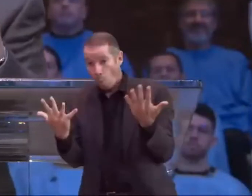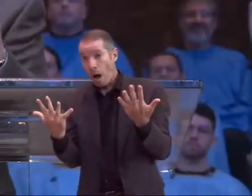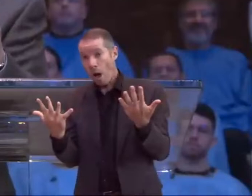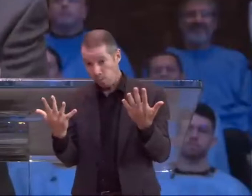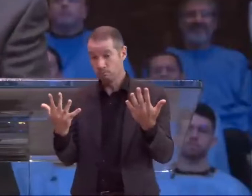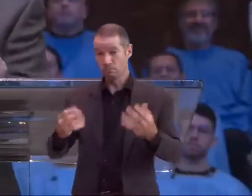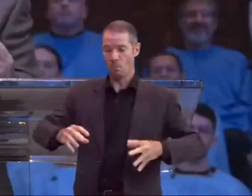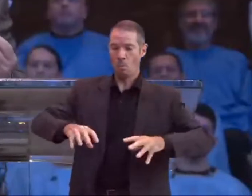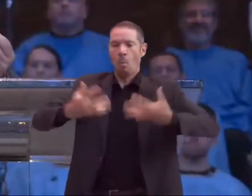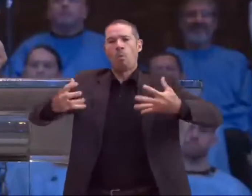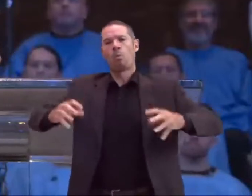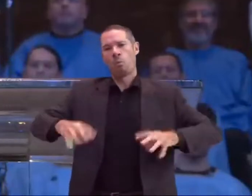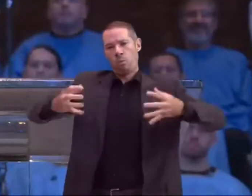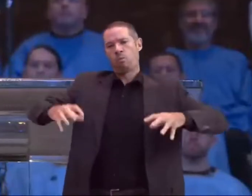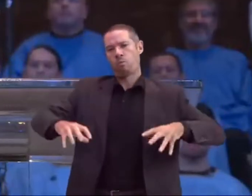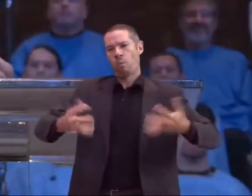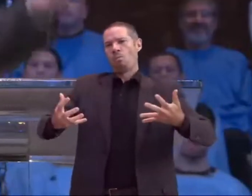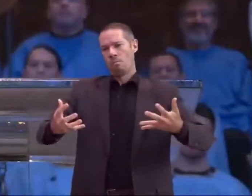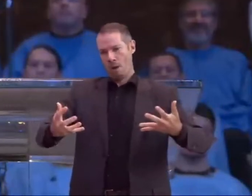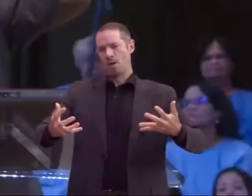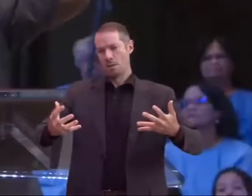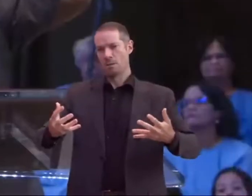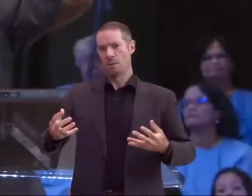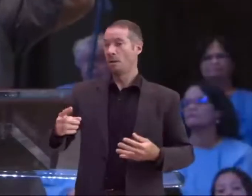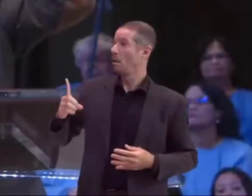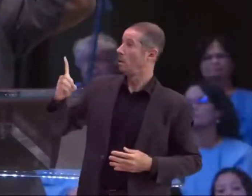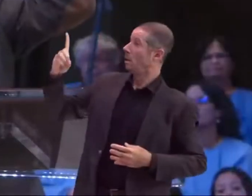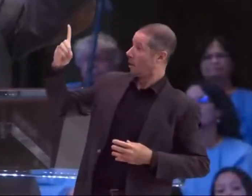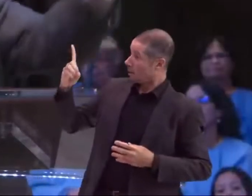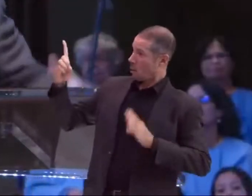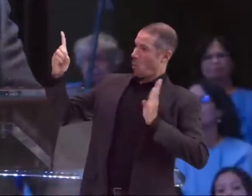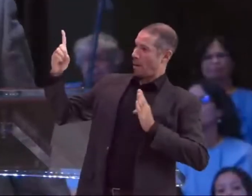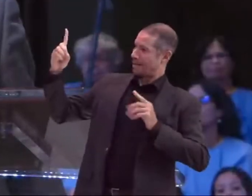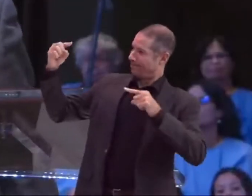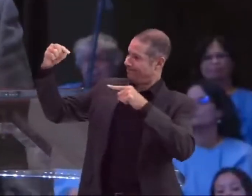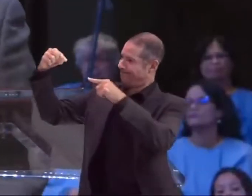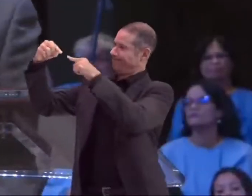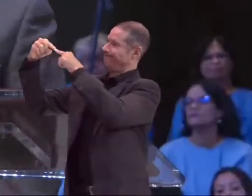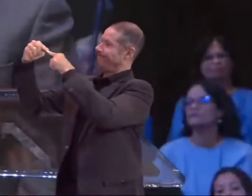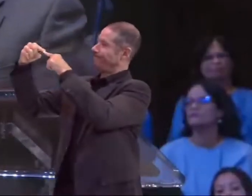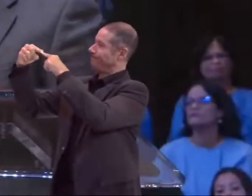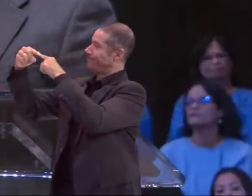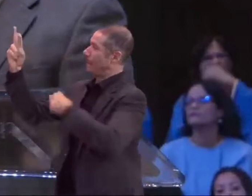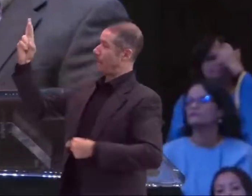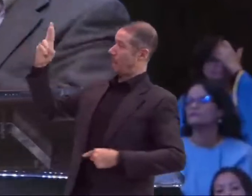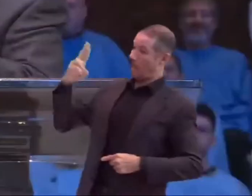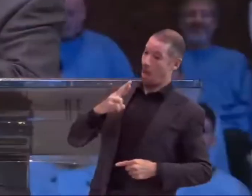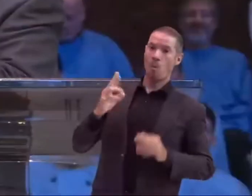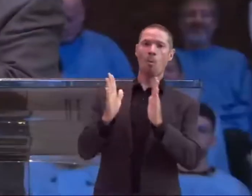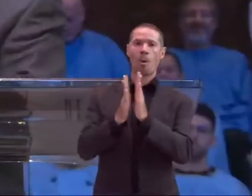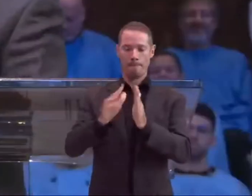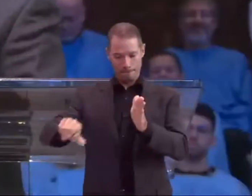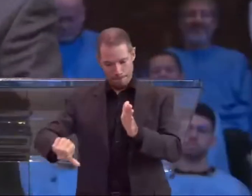a motivação que move o coração de Deus a atender a nossa oração? E a